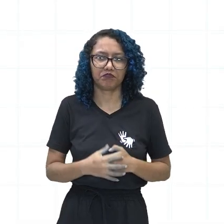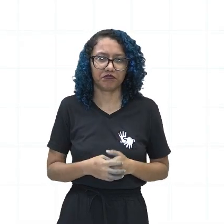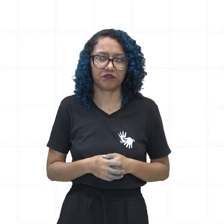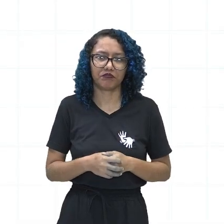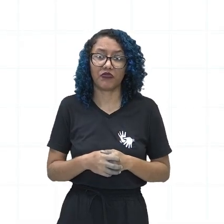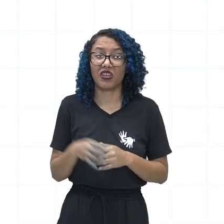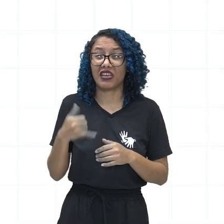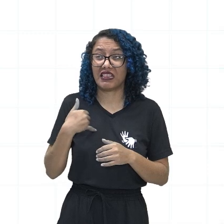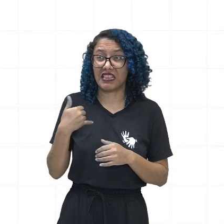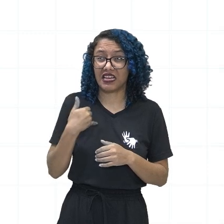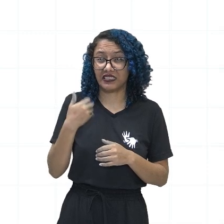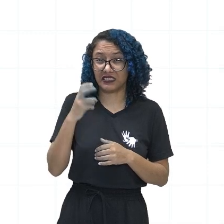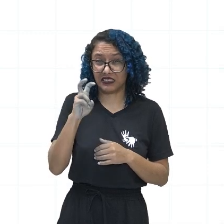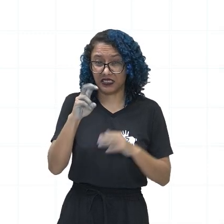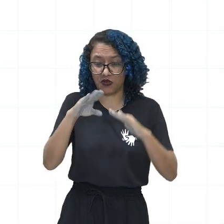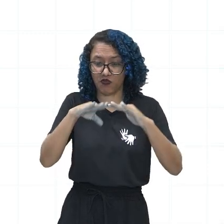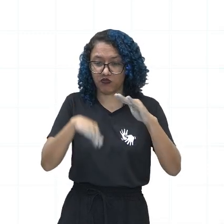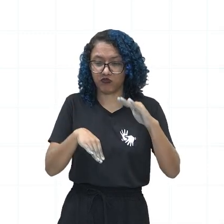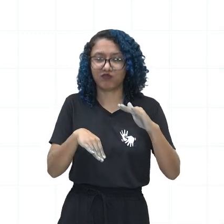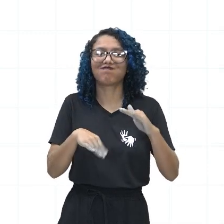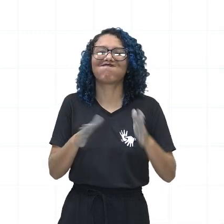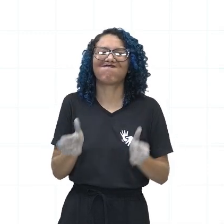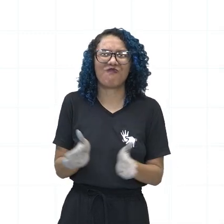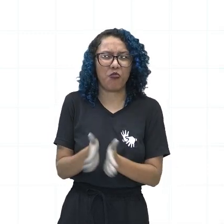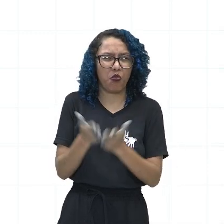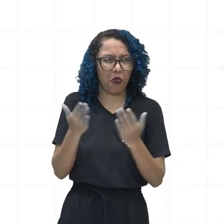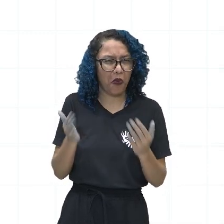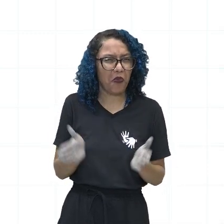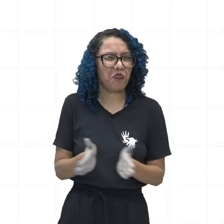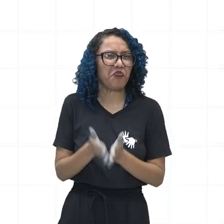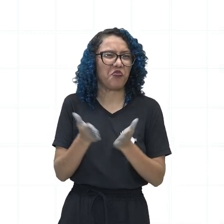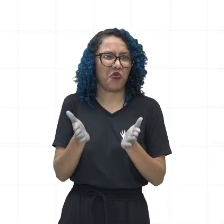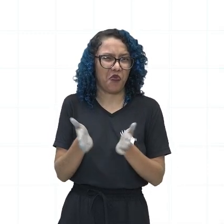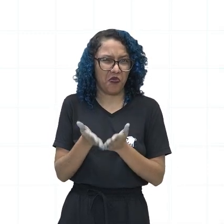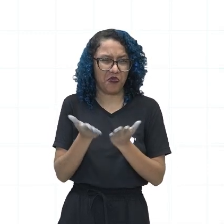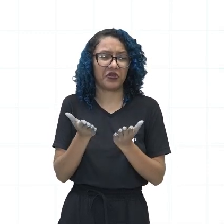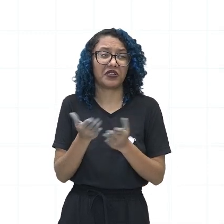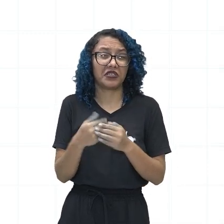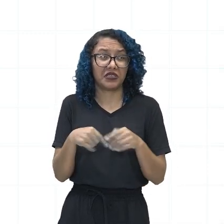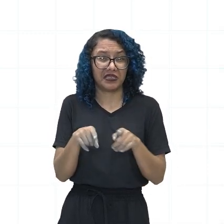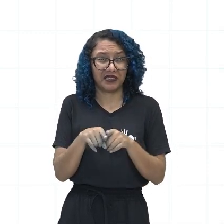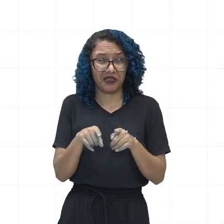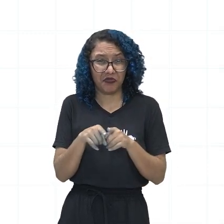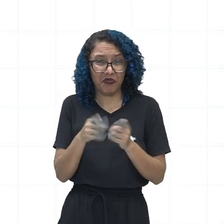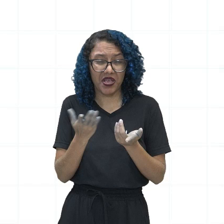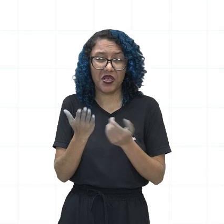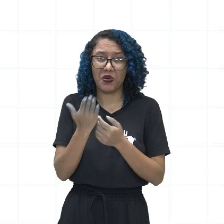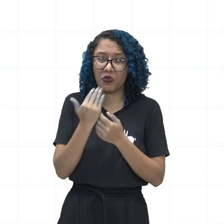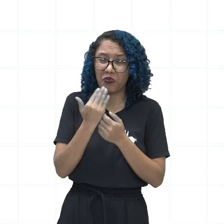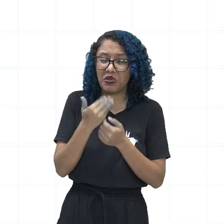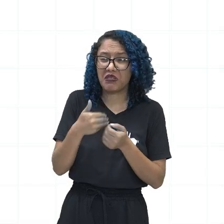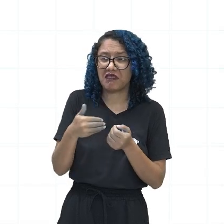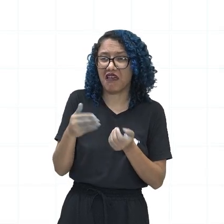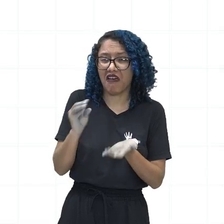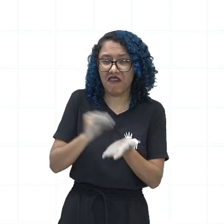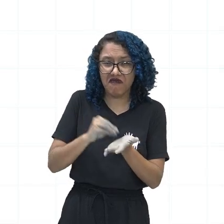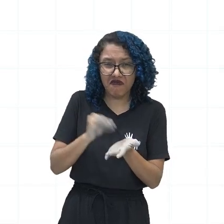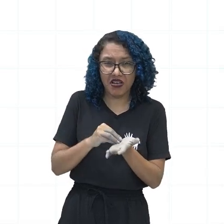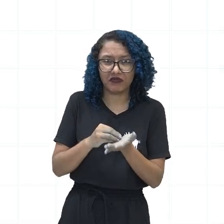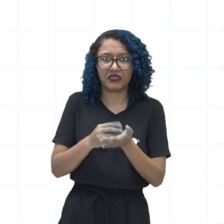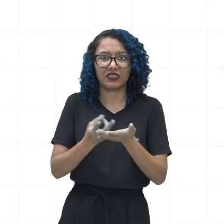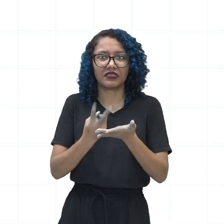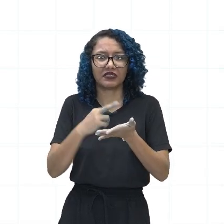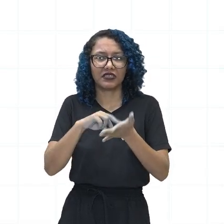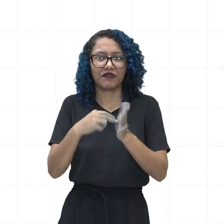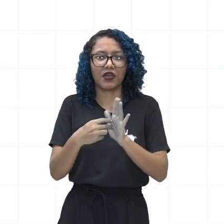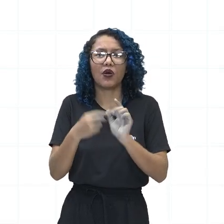5 anos, né, vive em situação de pobreza alimentar grave. Isso significa que mais de 180 milhões de